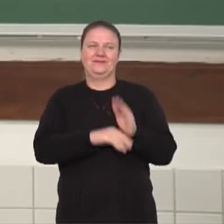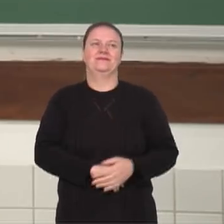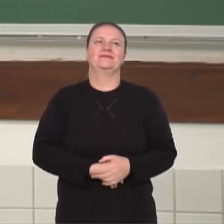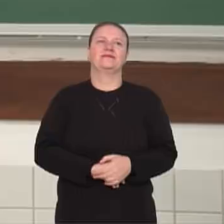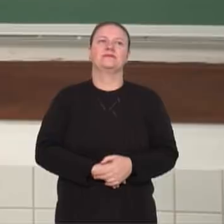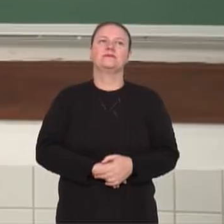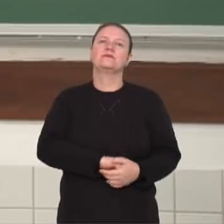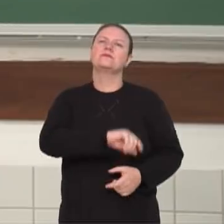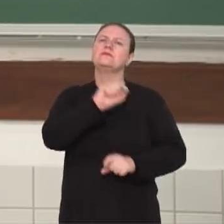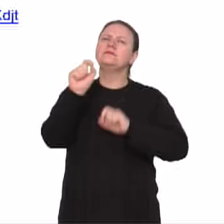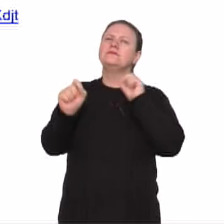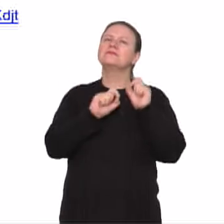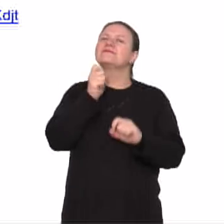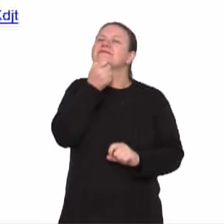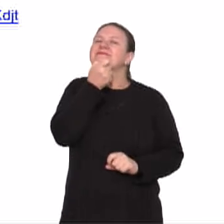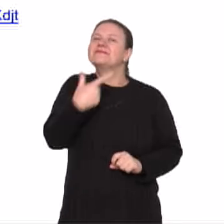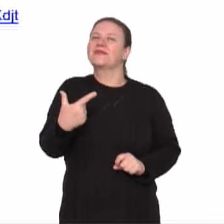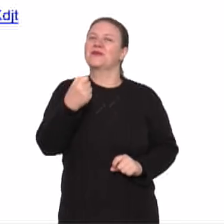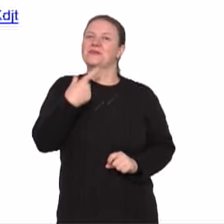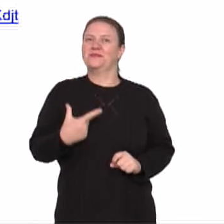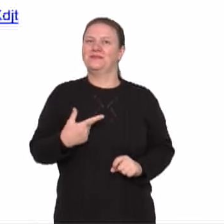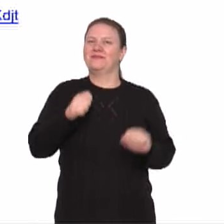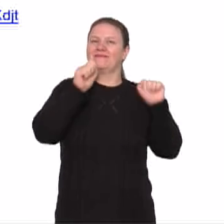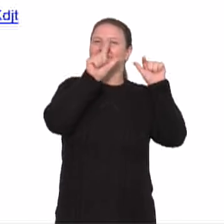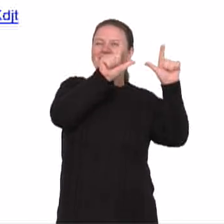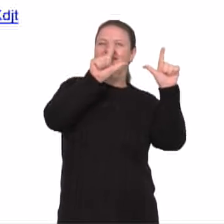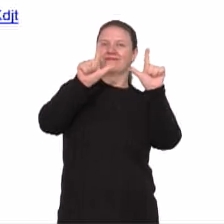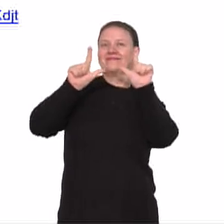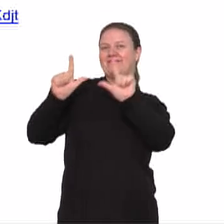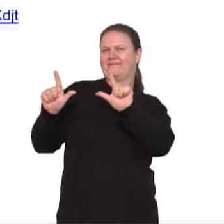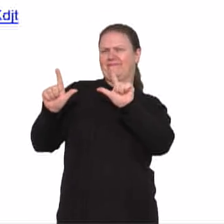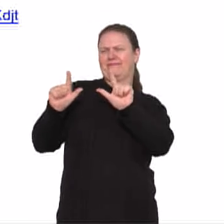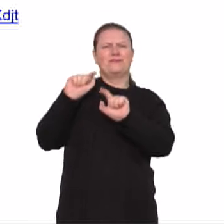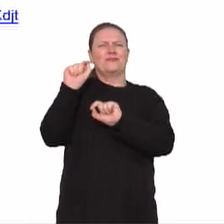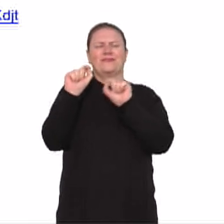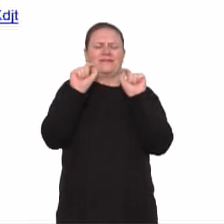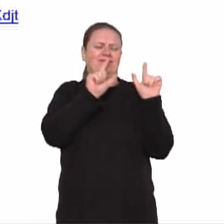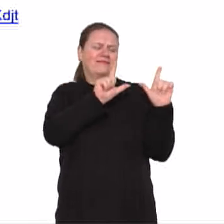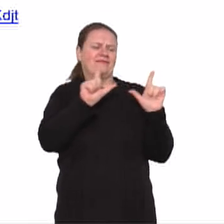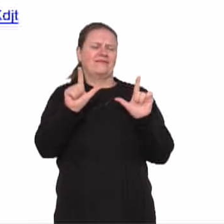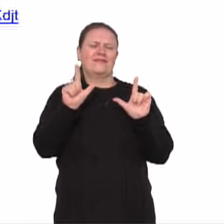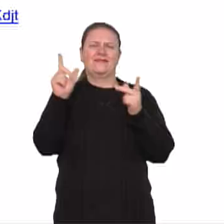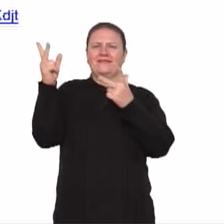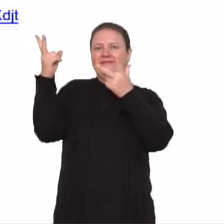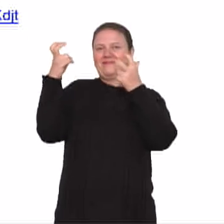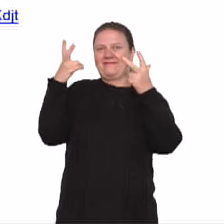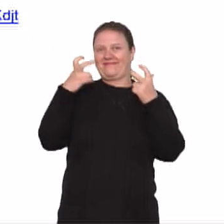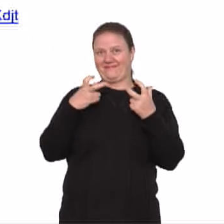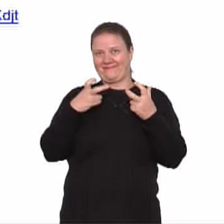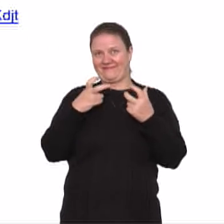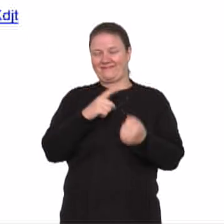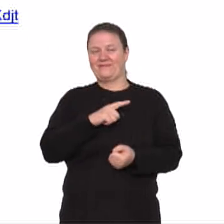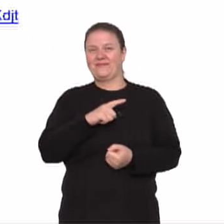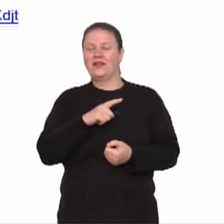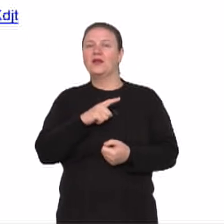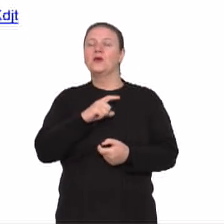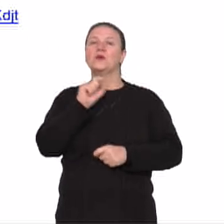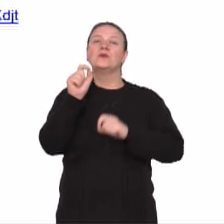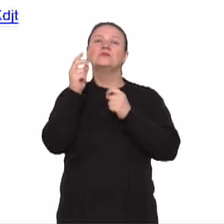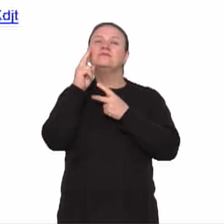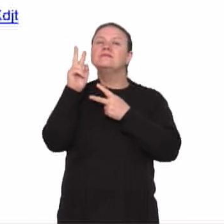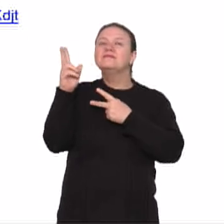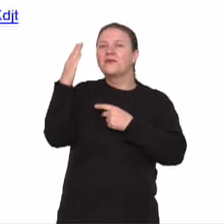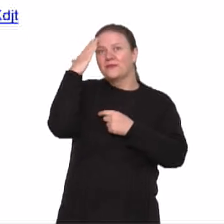O que provoca o humor na tirinha abaixo? Então, nós temos aqui uma tirinha, né, vocês podem ver aí,